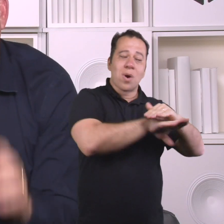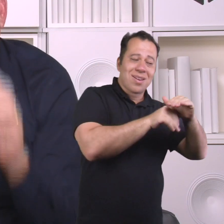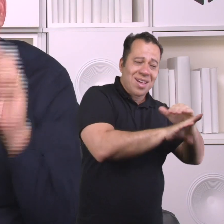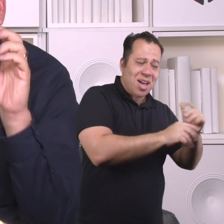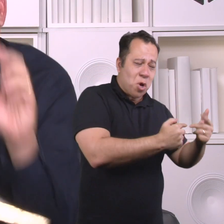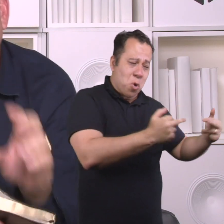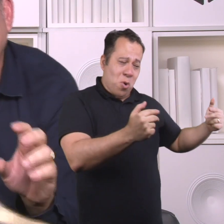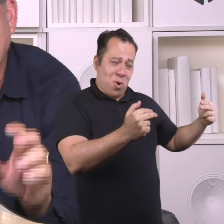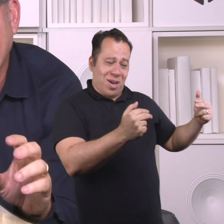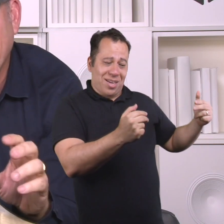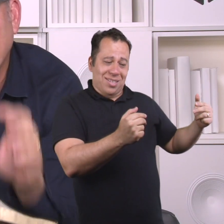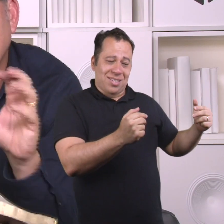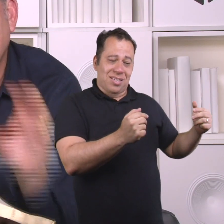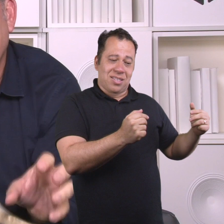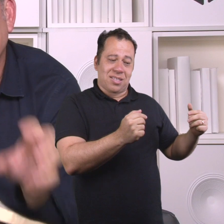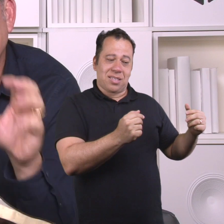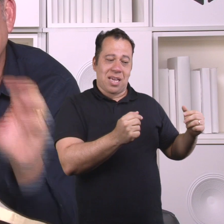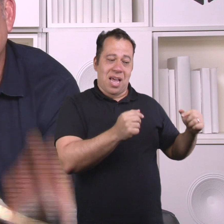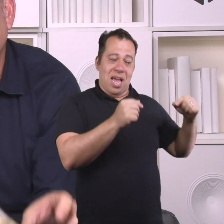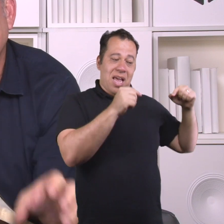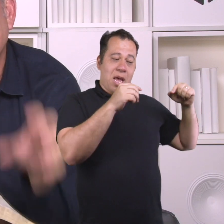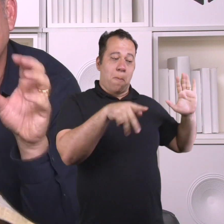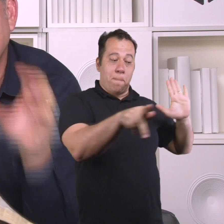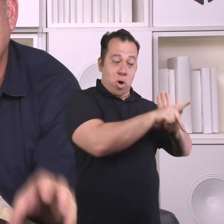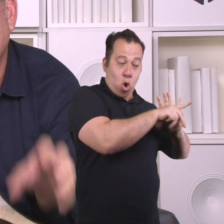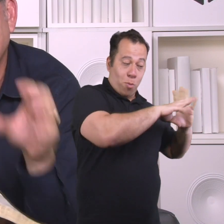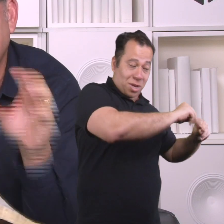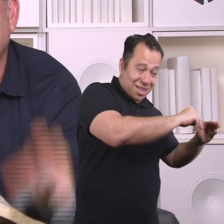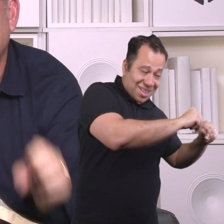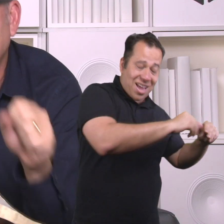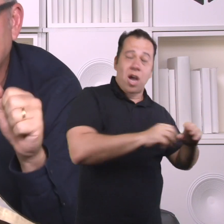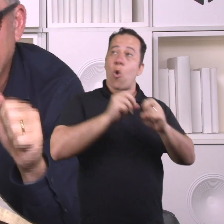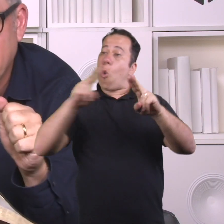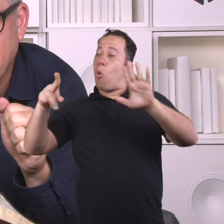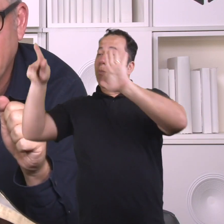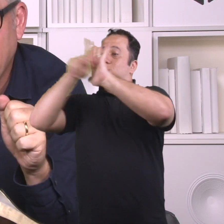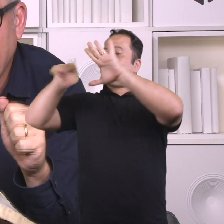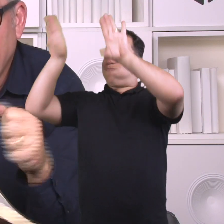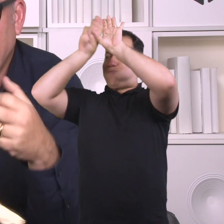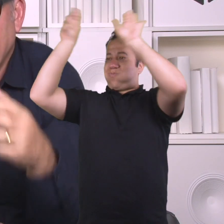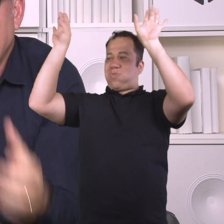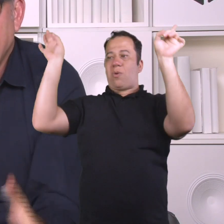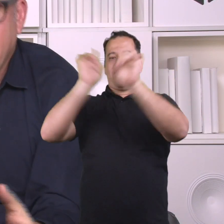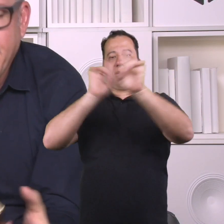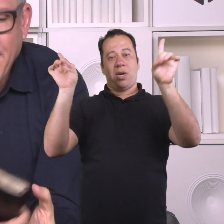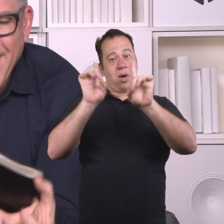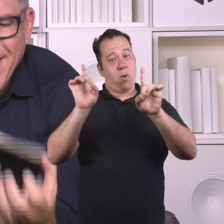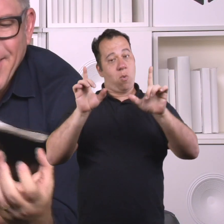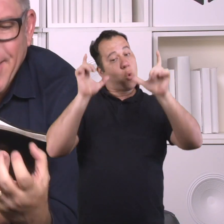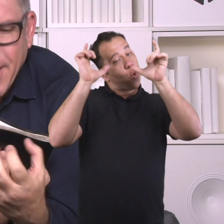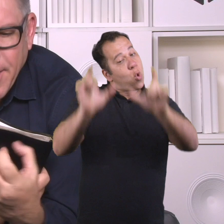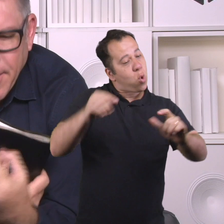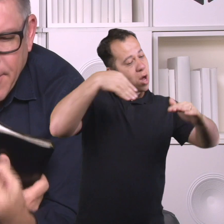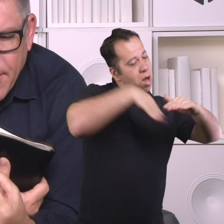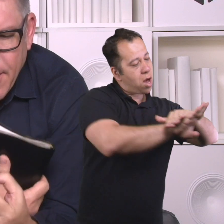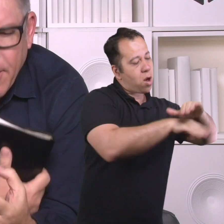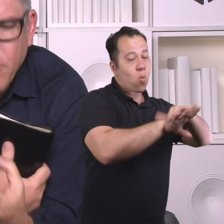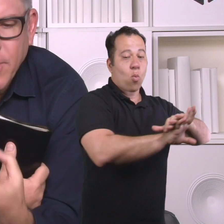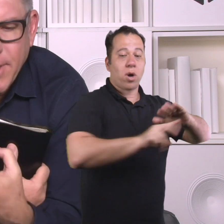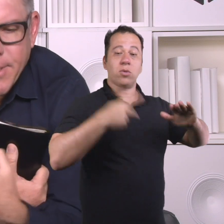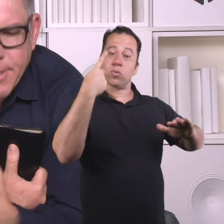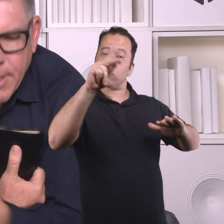de diferentes lugares onde os tesouros são guardados. Quando a gente retém